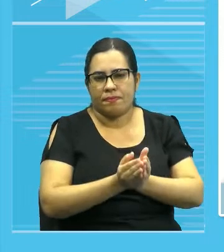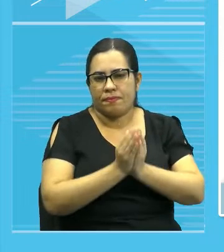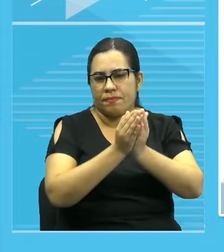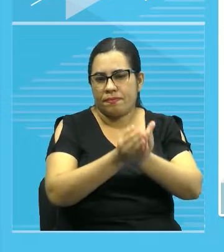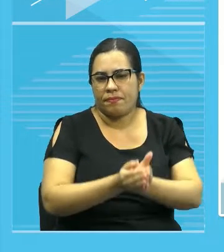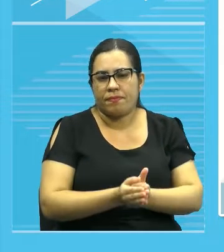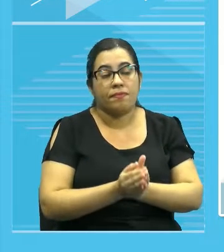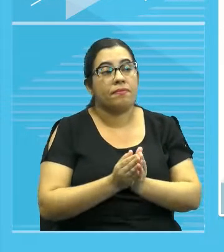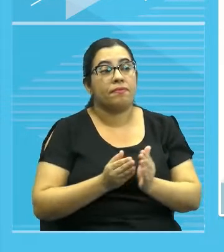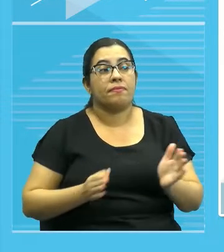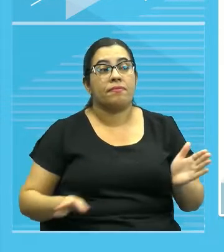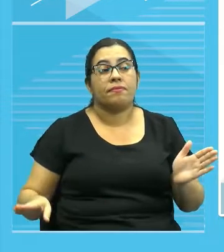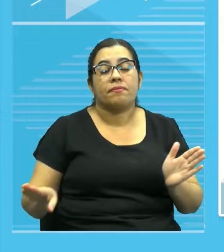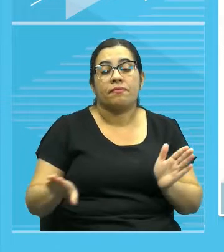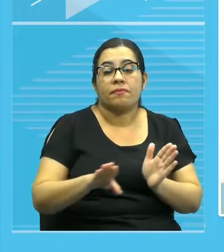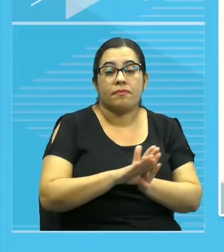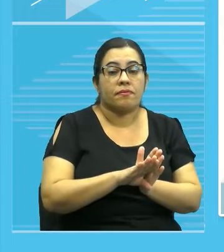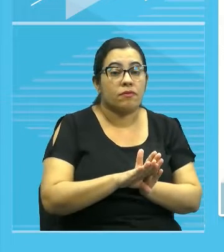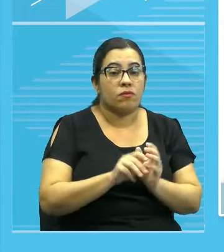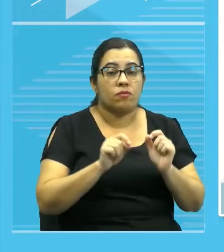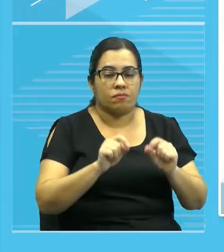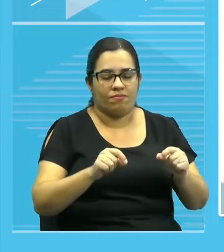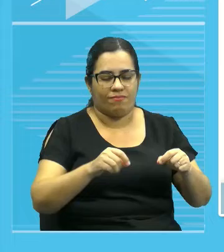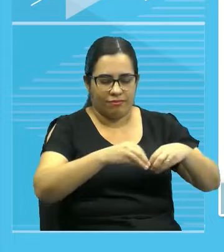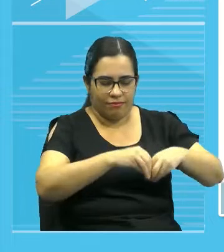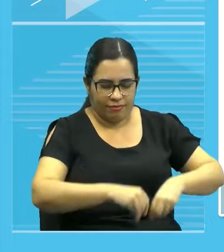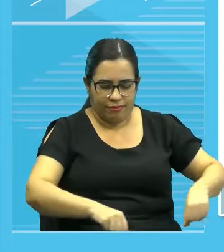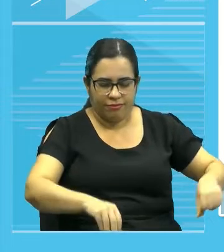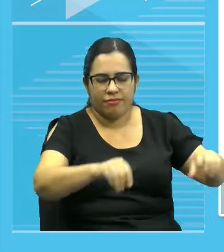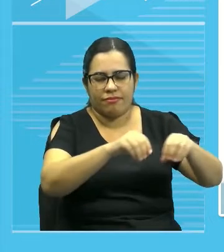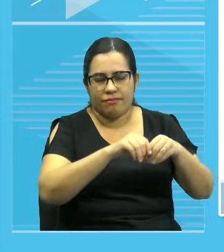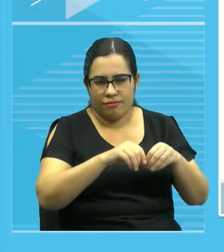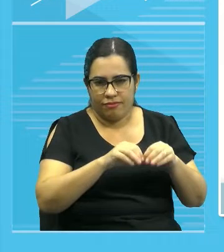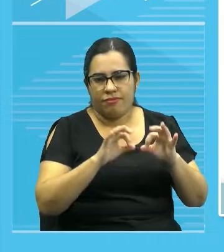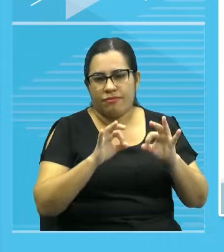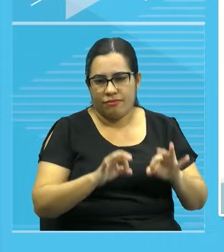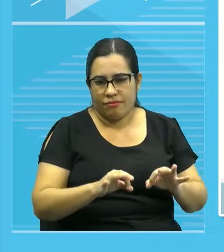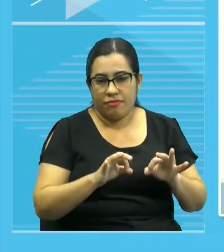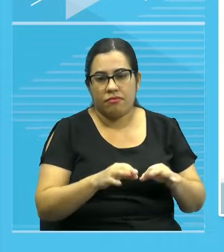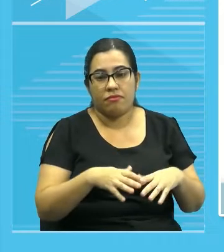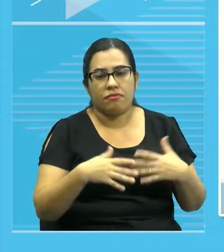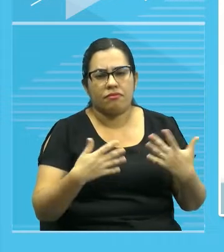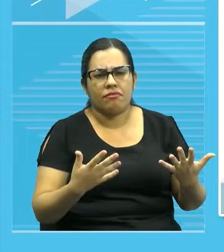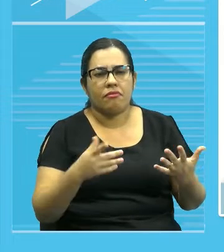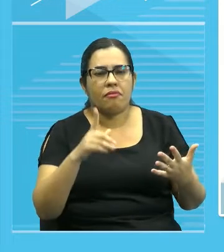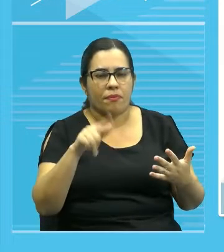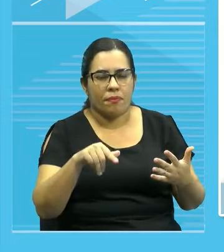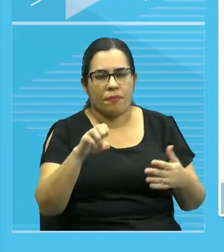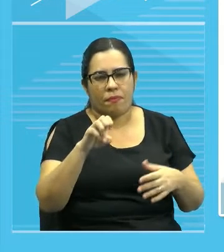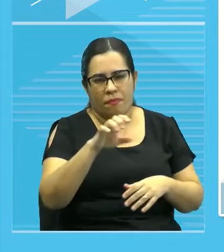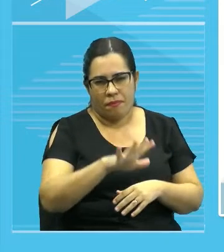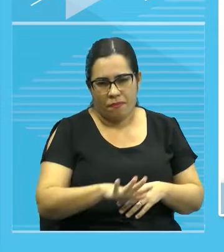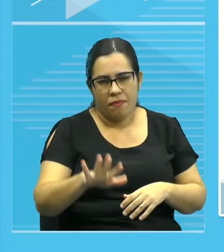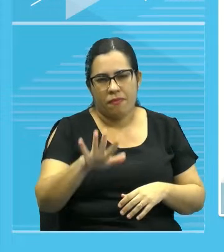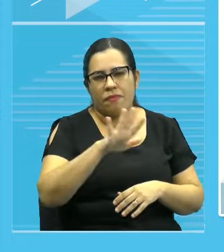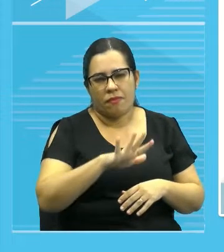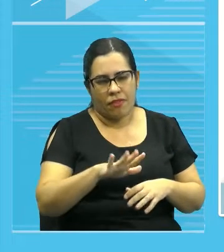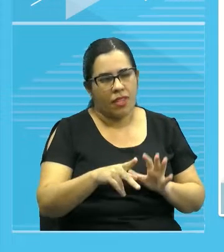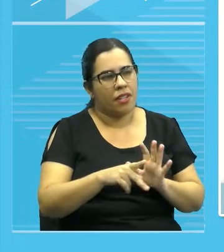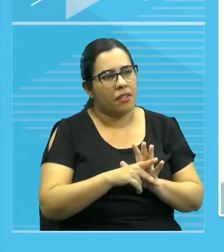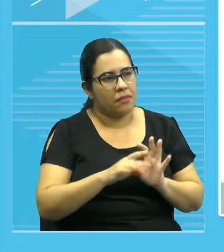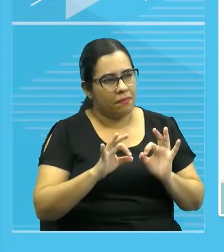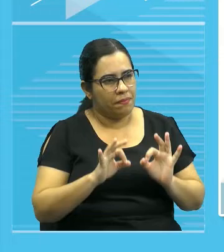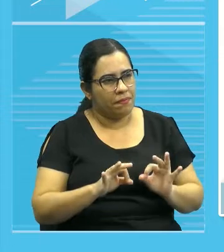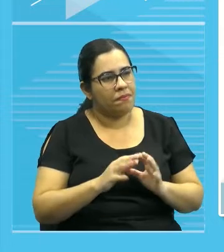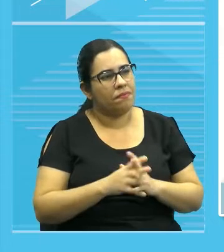chegando né o continente são os europeus né são os